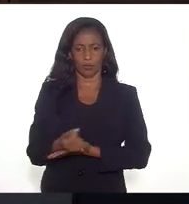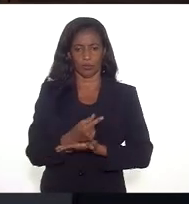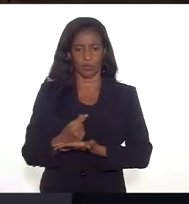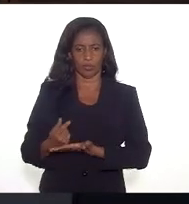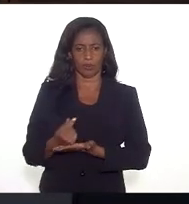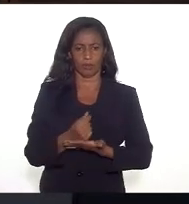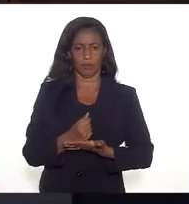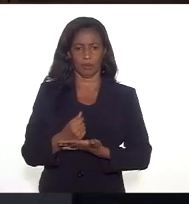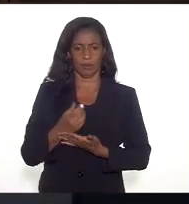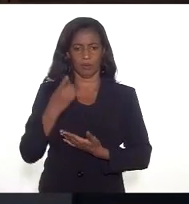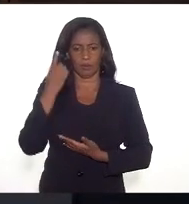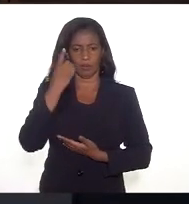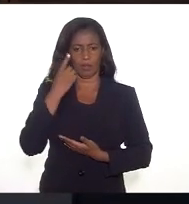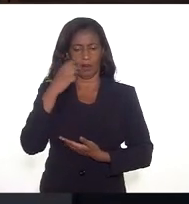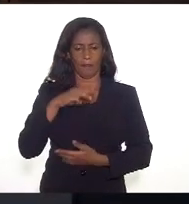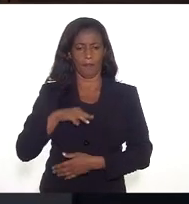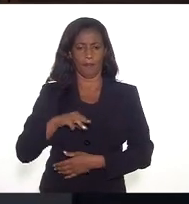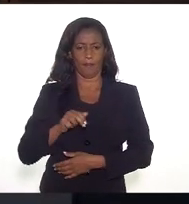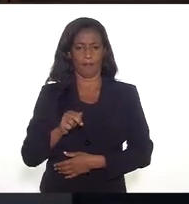deputado Márcio Canella.